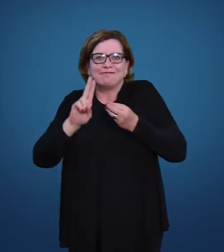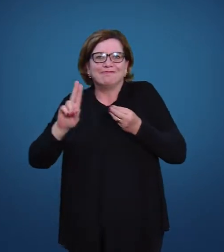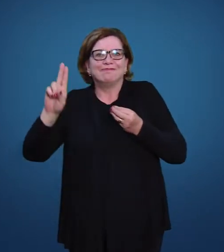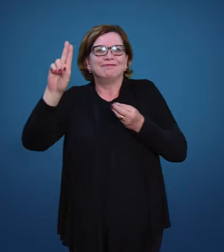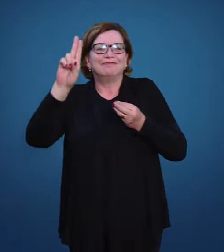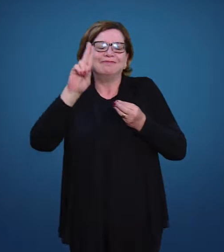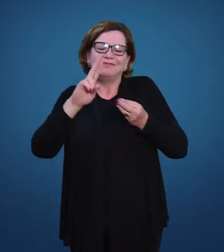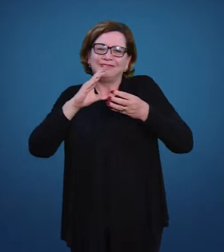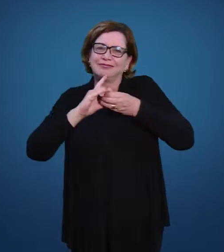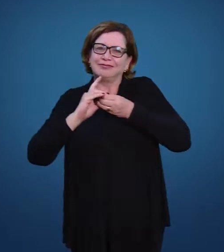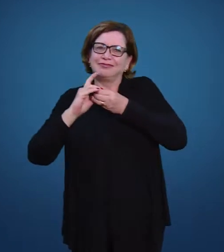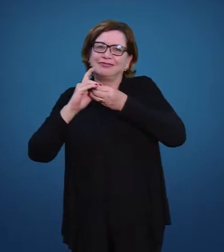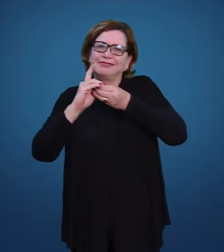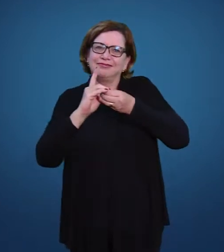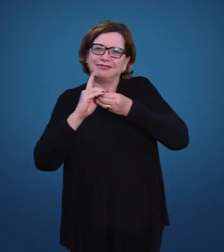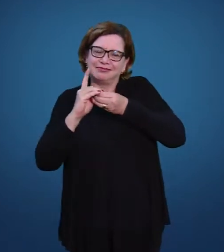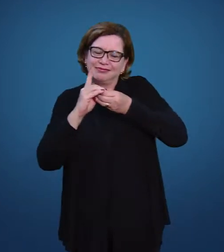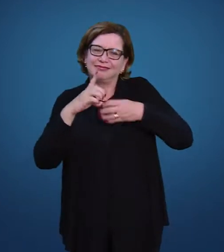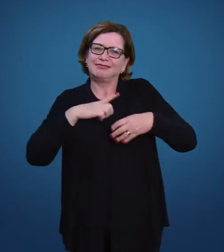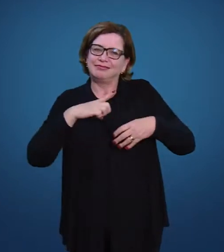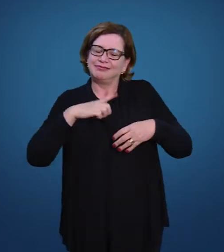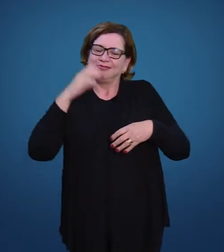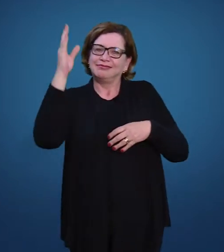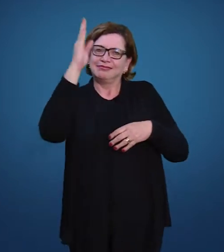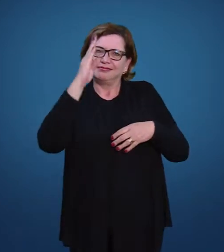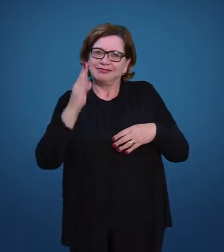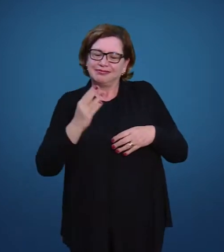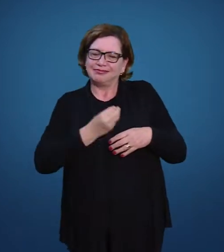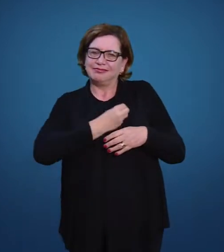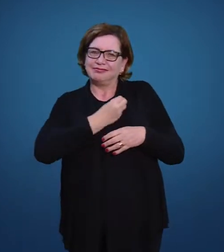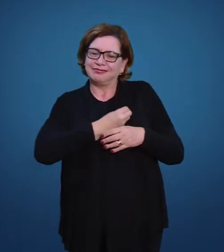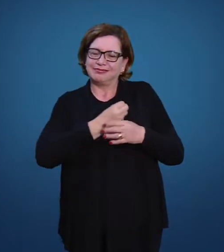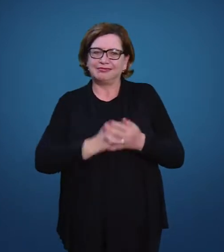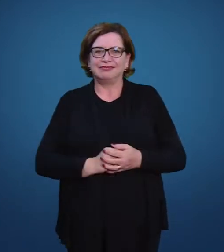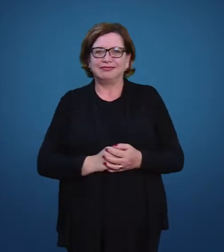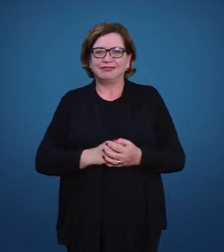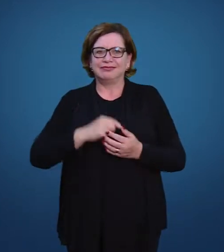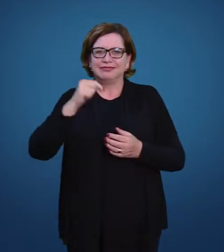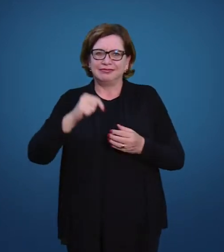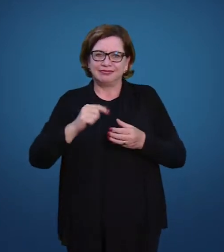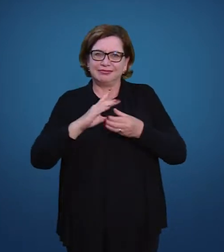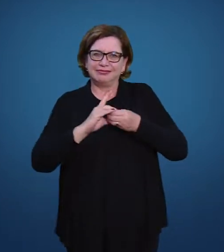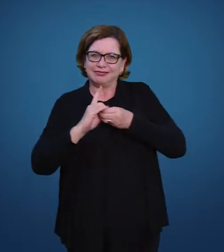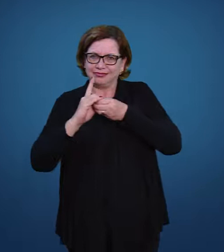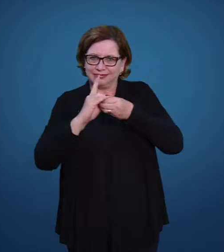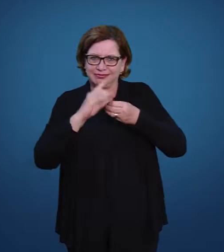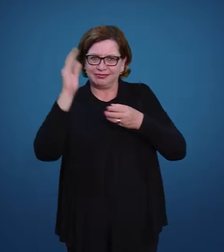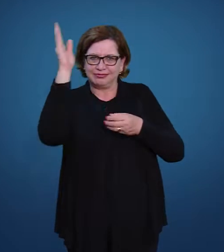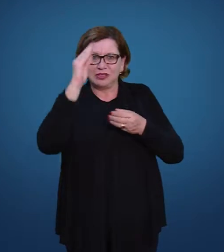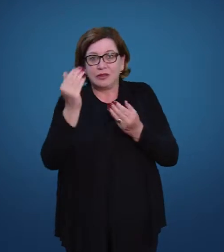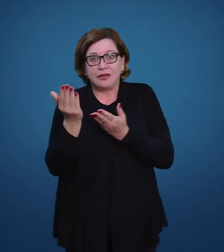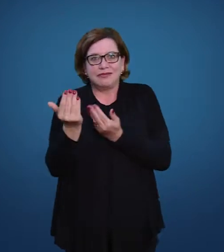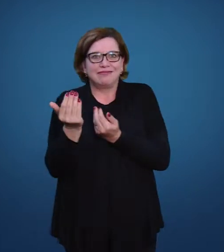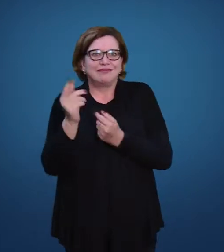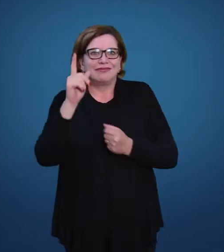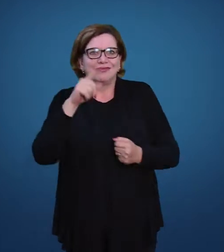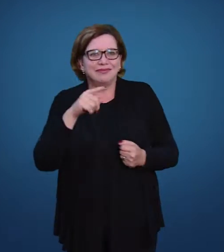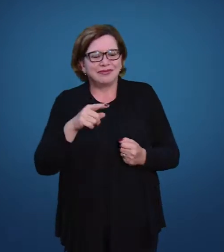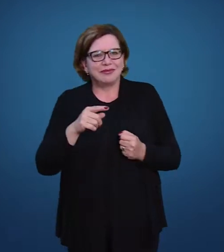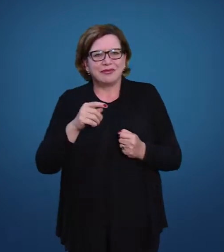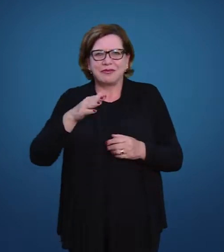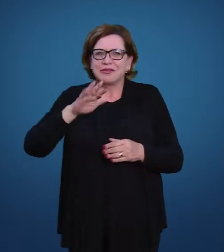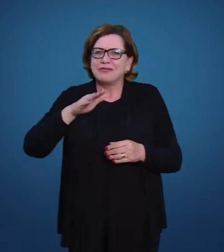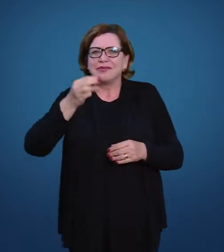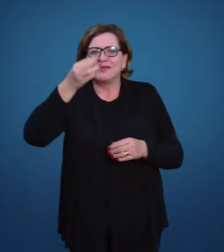democracia que estamos vivendo. A democracia no Brasil é muito jovem, né? Ela tem pouco